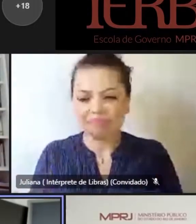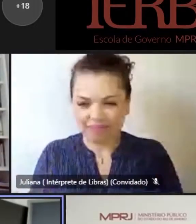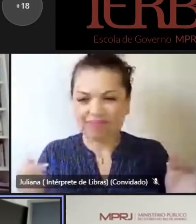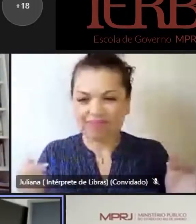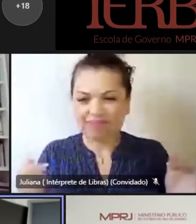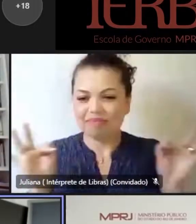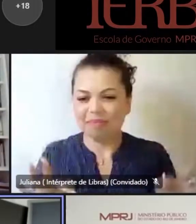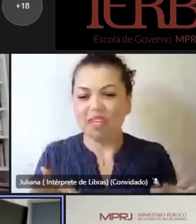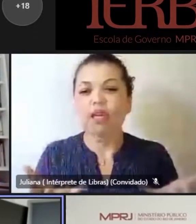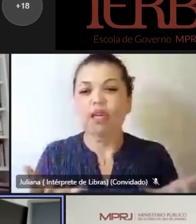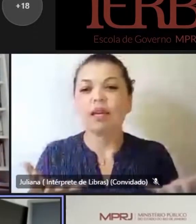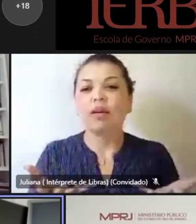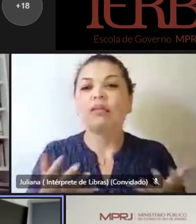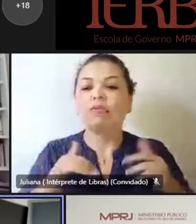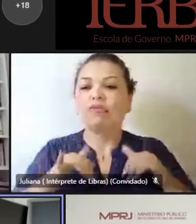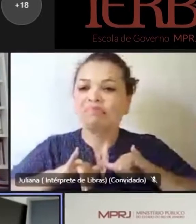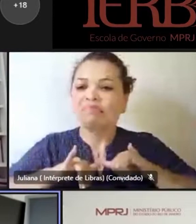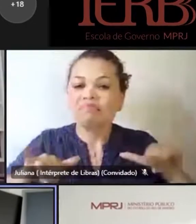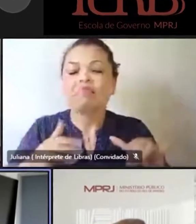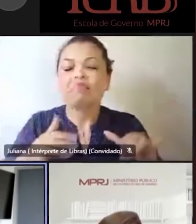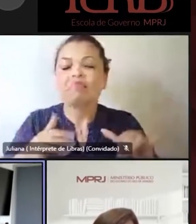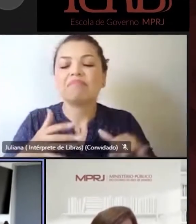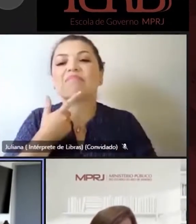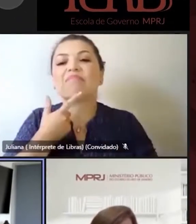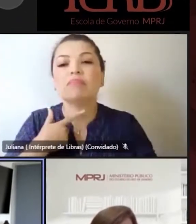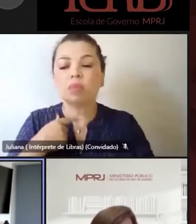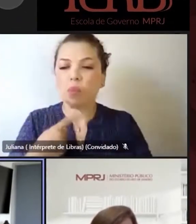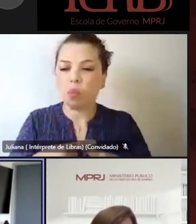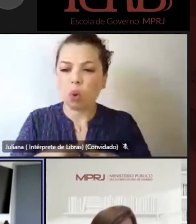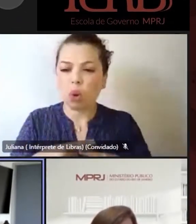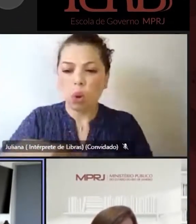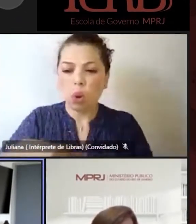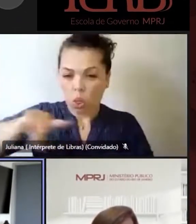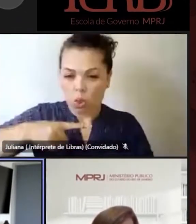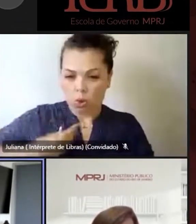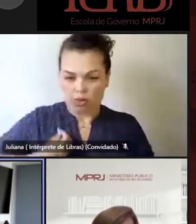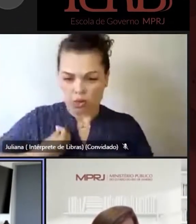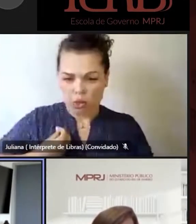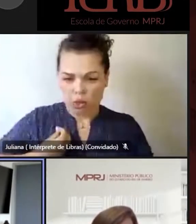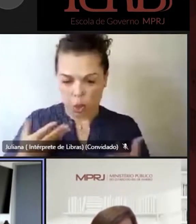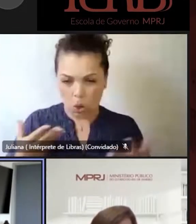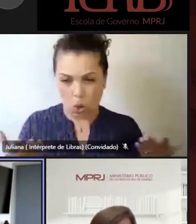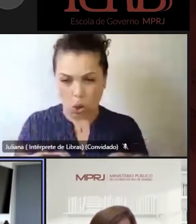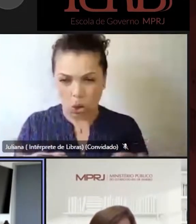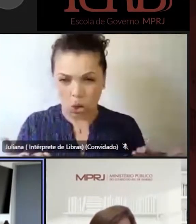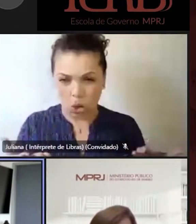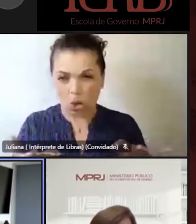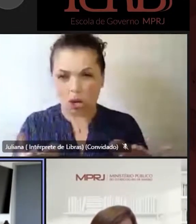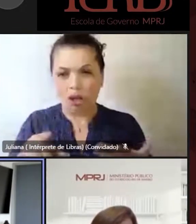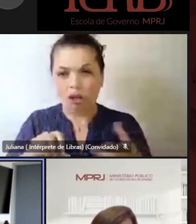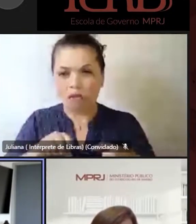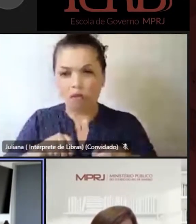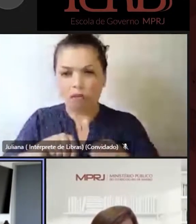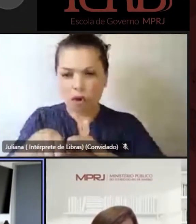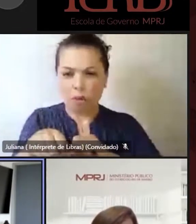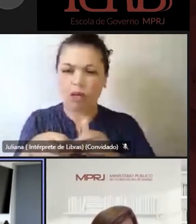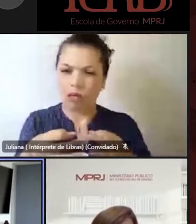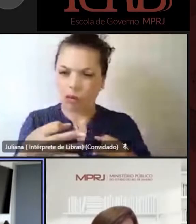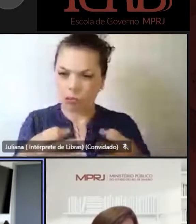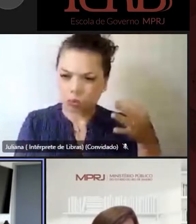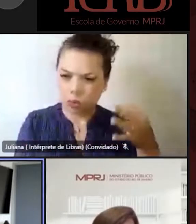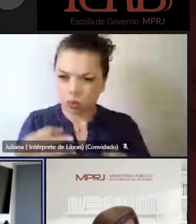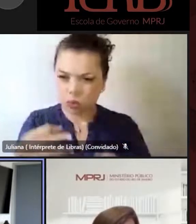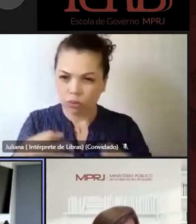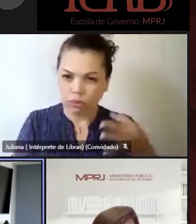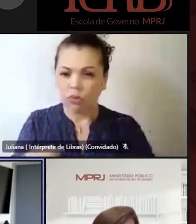para vocês que a maioria de nós aqui presentes a esse evento de formação jurídica já